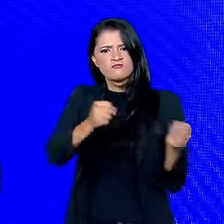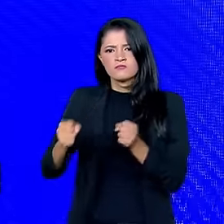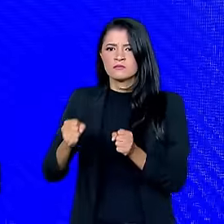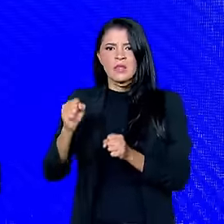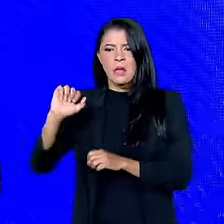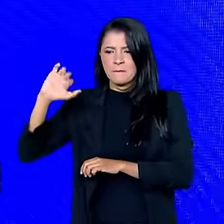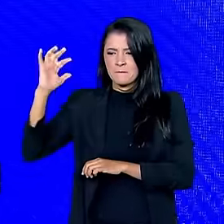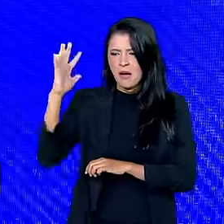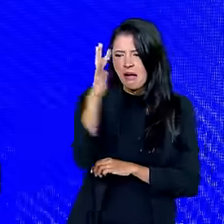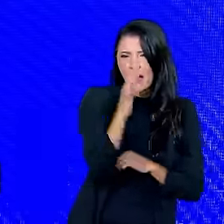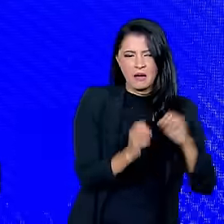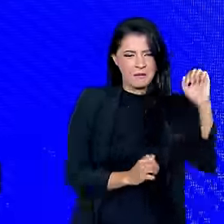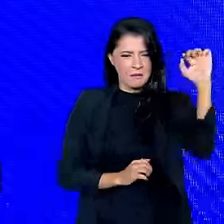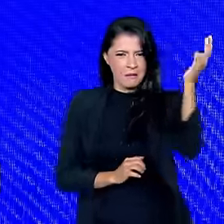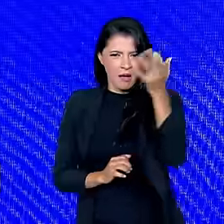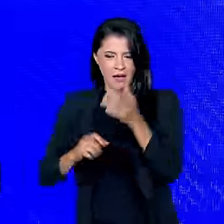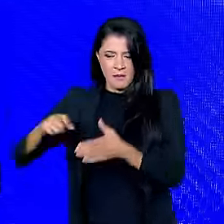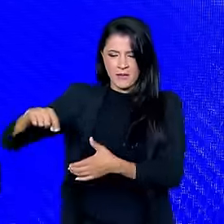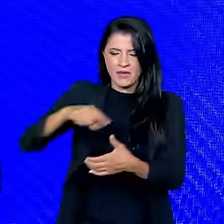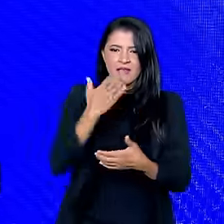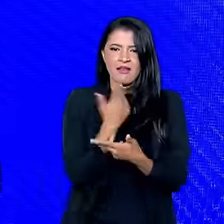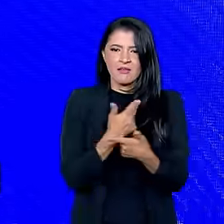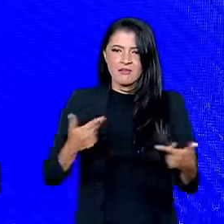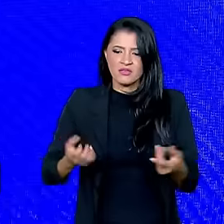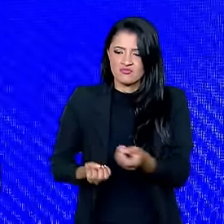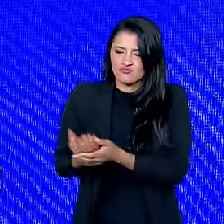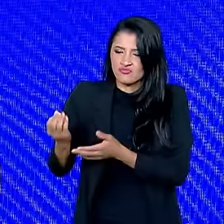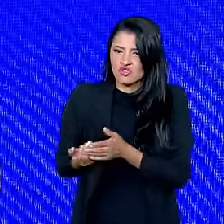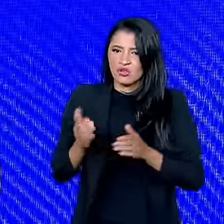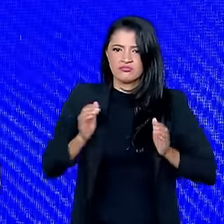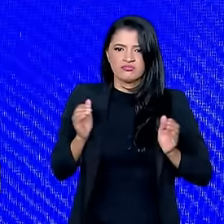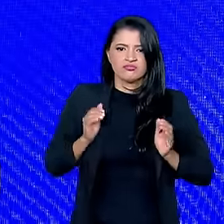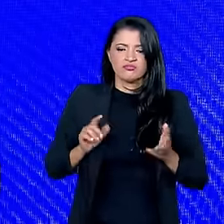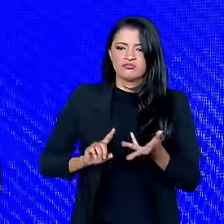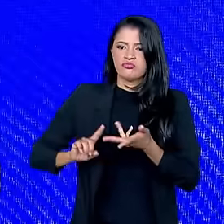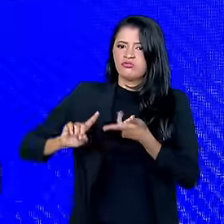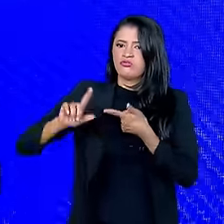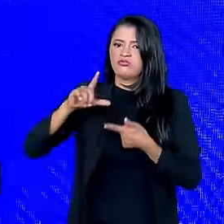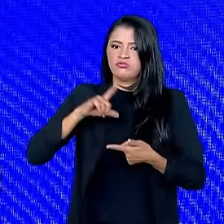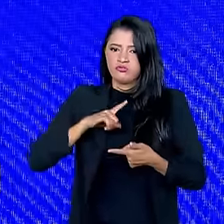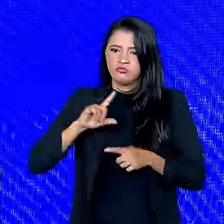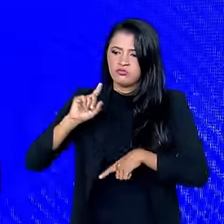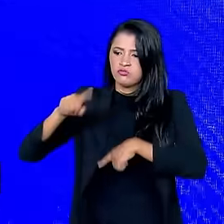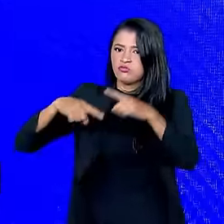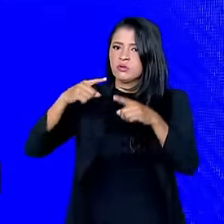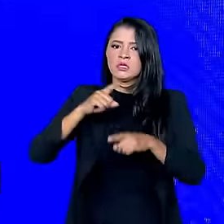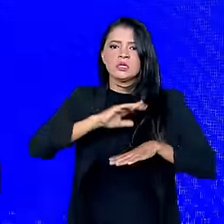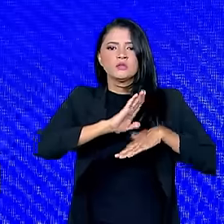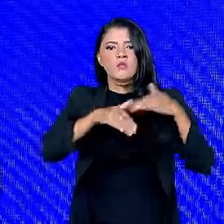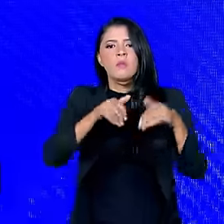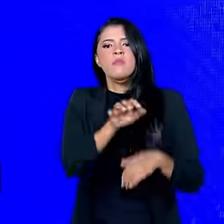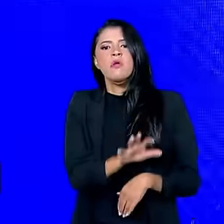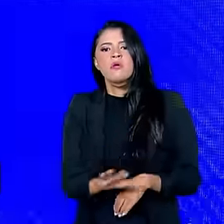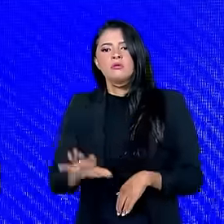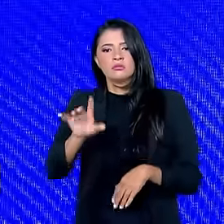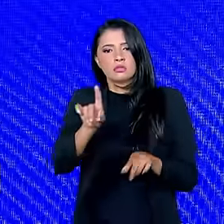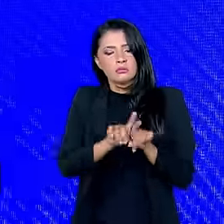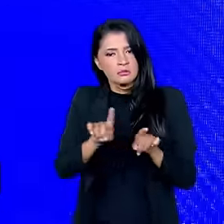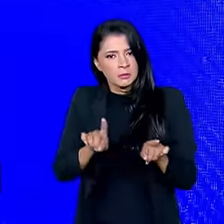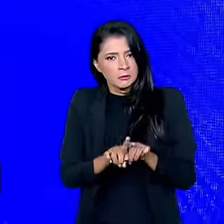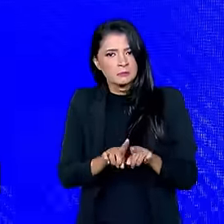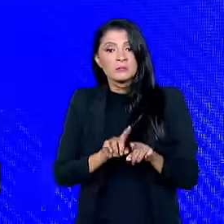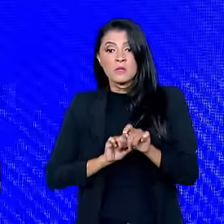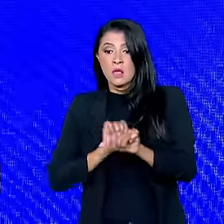agroambiental que produz alimentos, gera riqueza e alavanca desenvolvimento regional. A transição